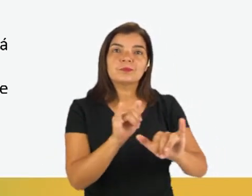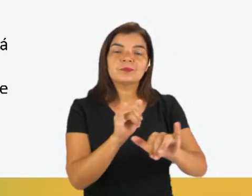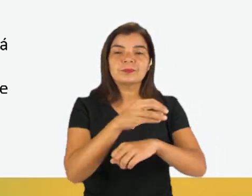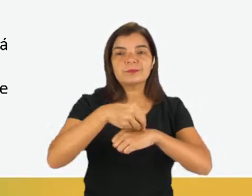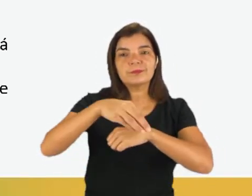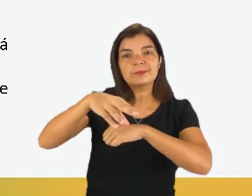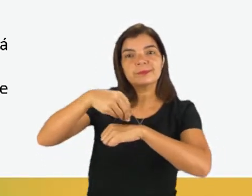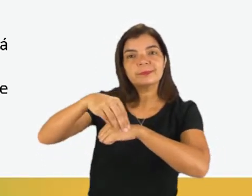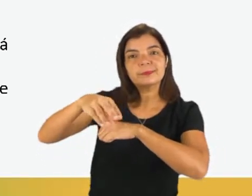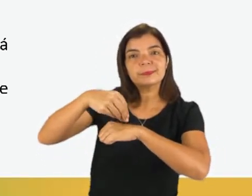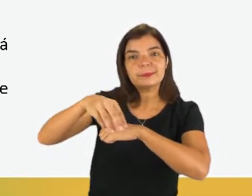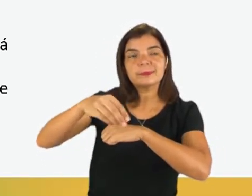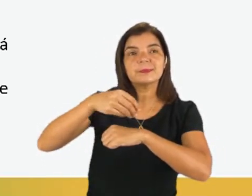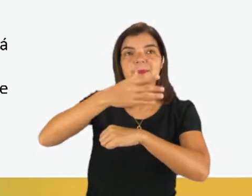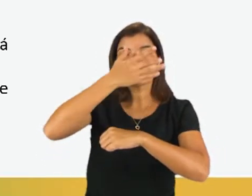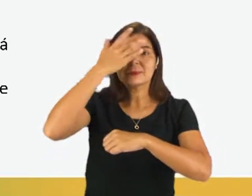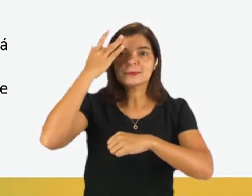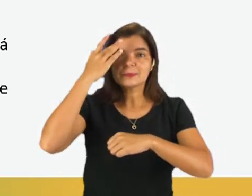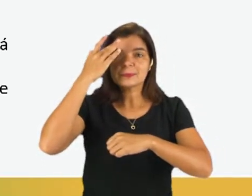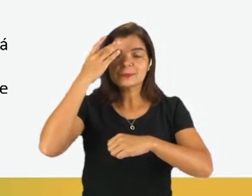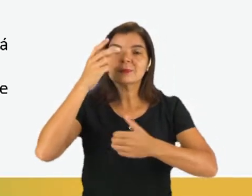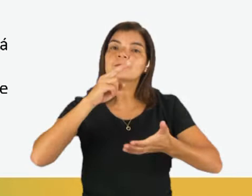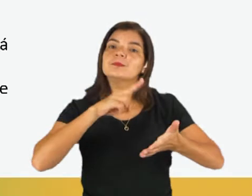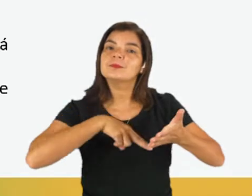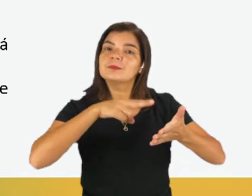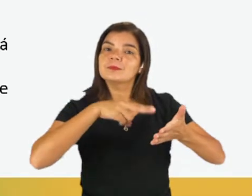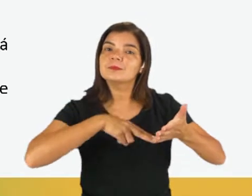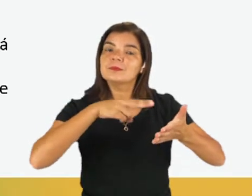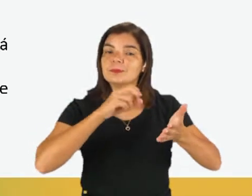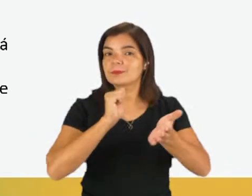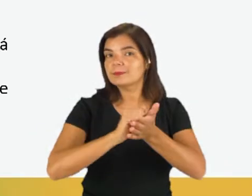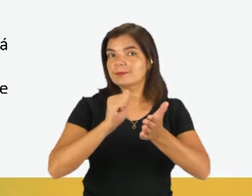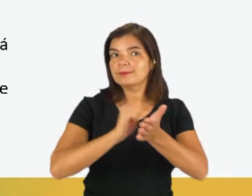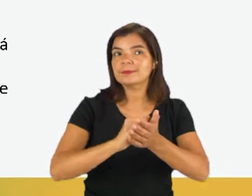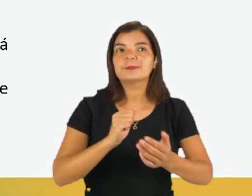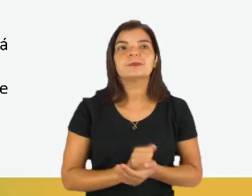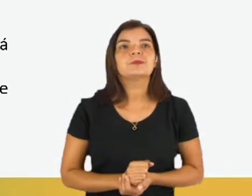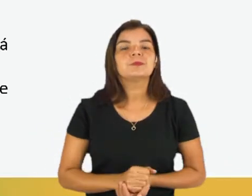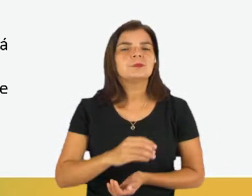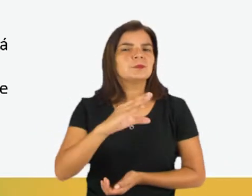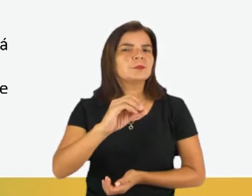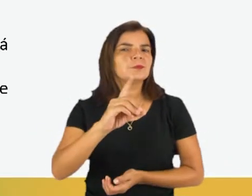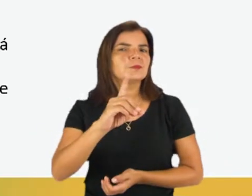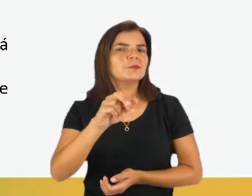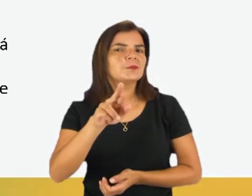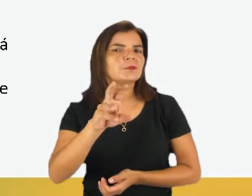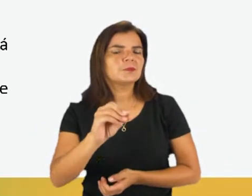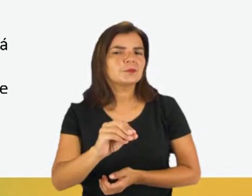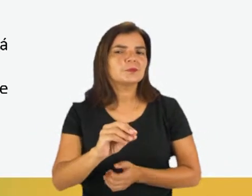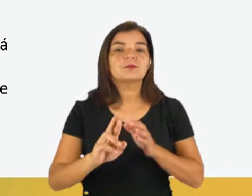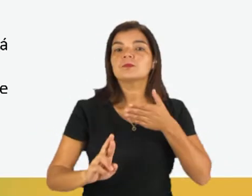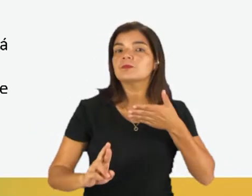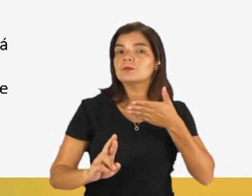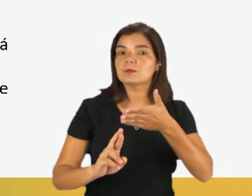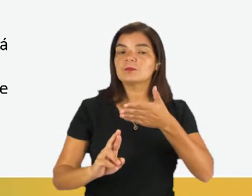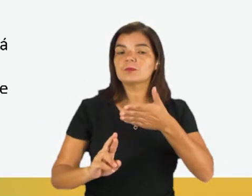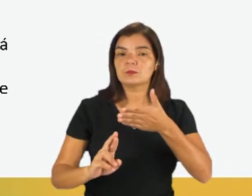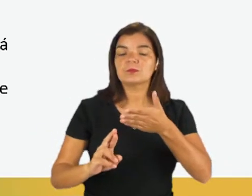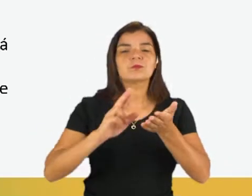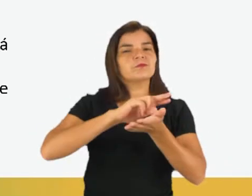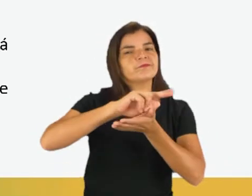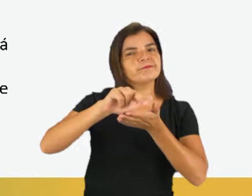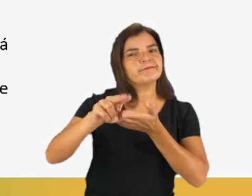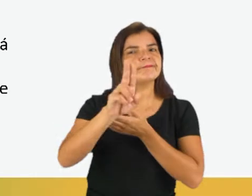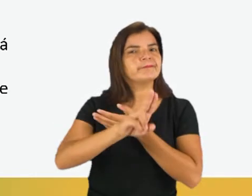de informações transmitida pelo locutor. Código representa o conjunto de signos